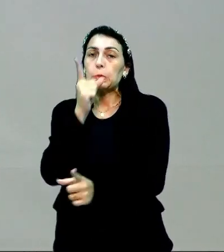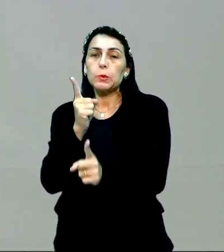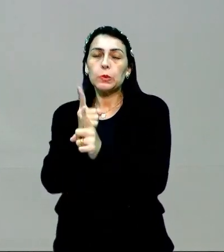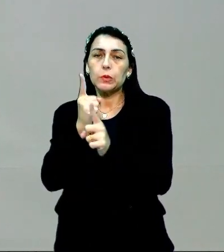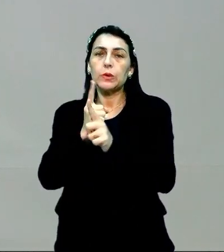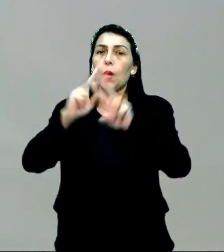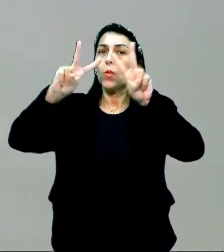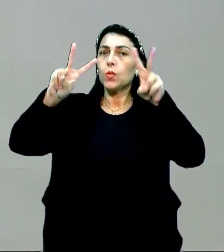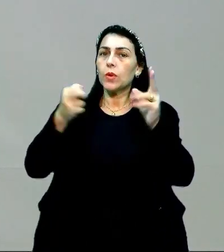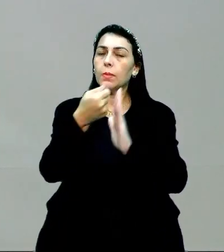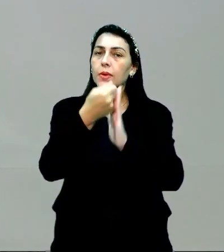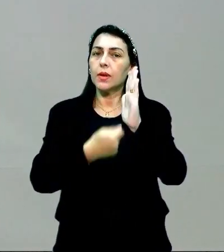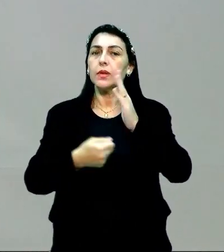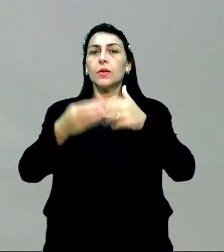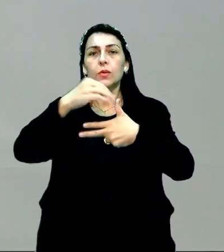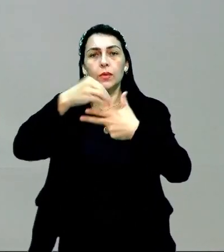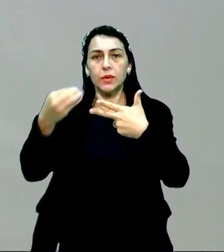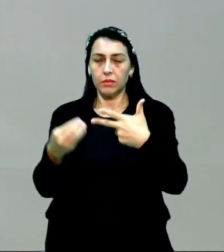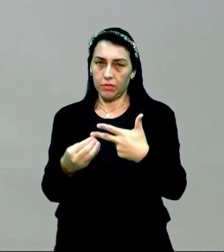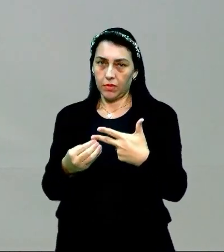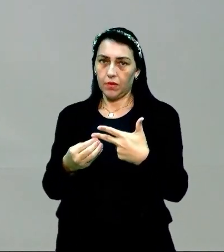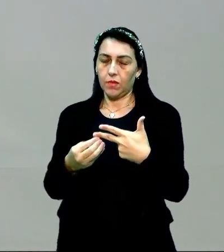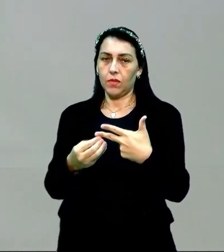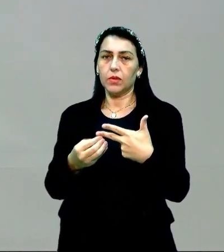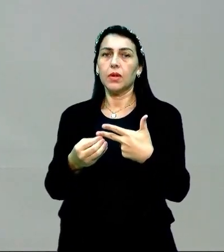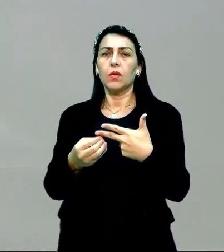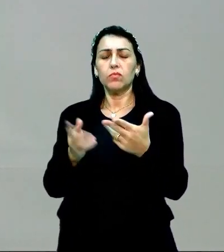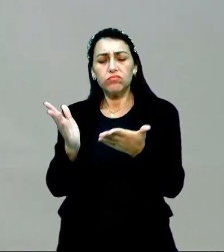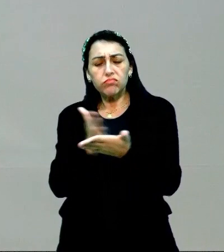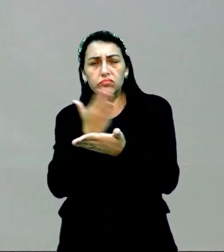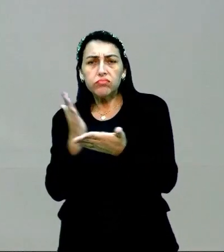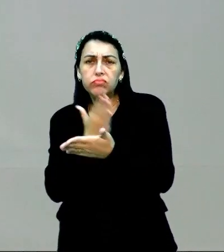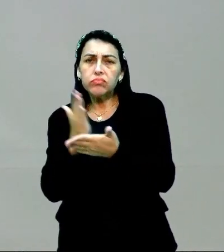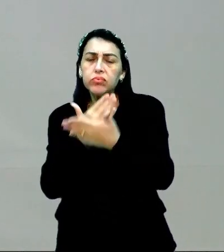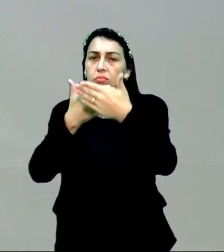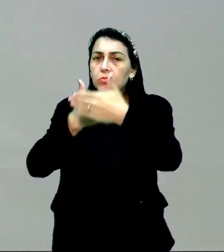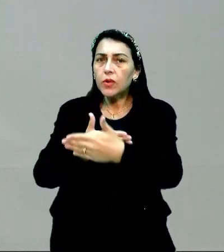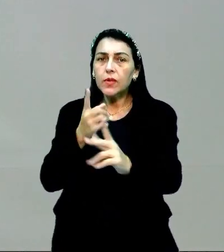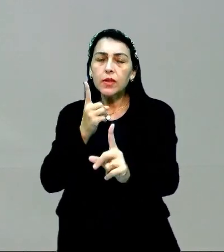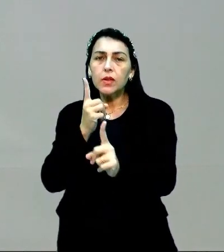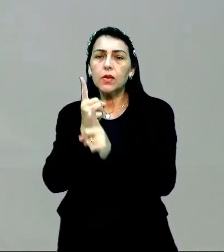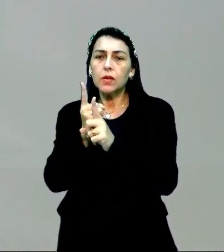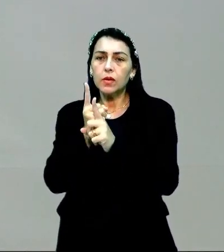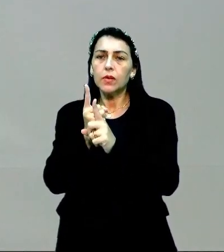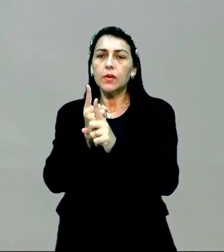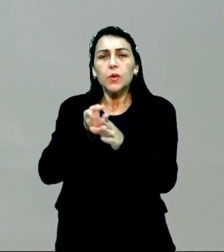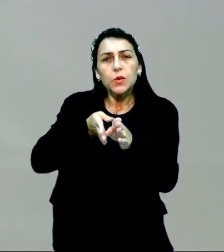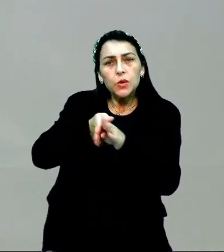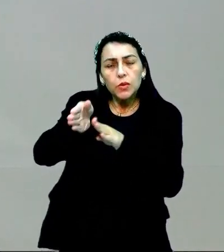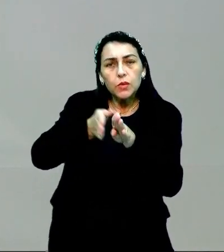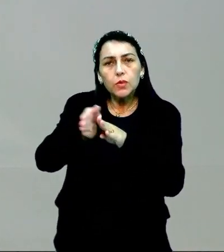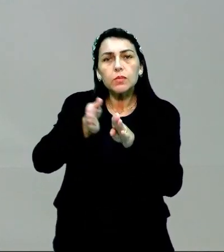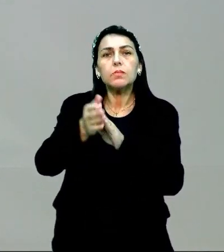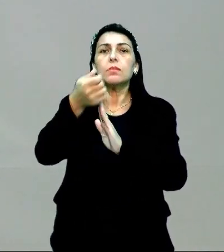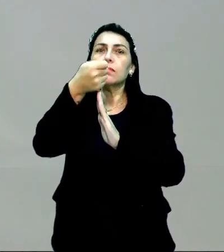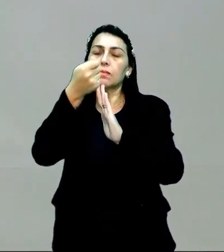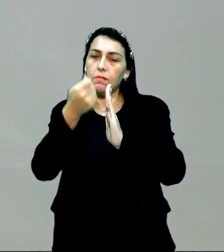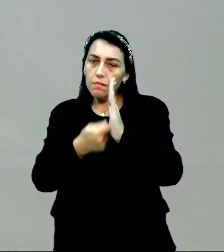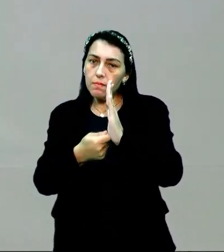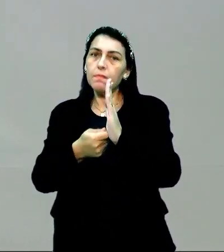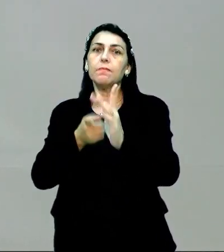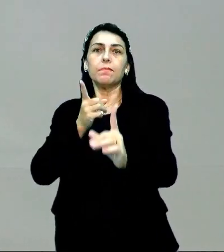para encontrar o tema da redação do Enem. Então, onde você for folheando lá a sua prova, que você encontrar instruções para a